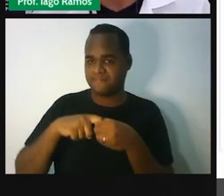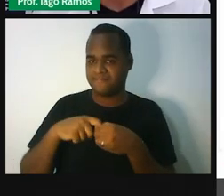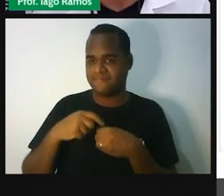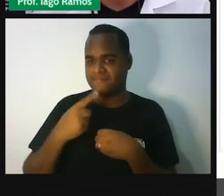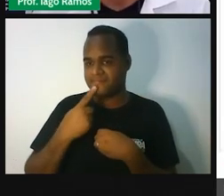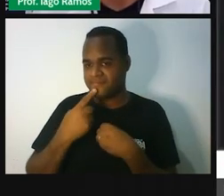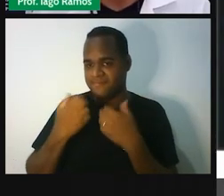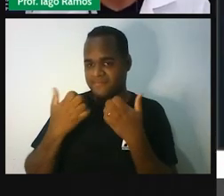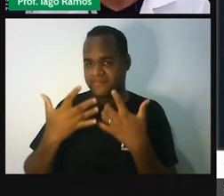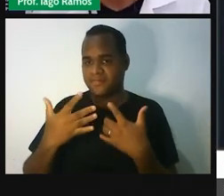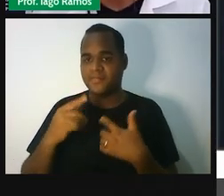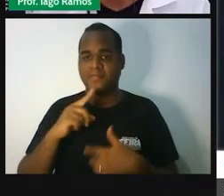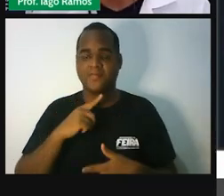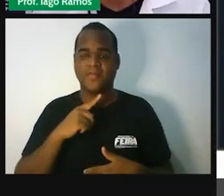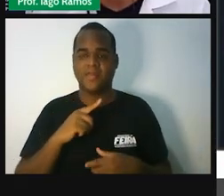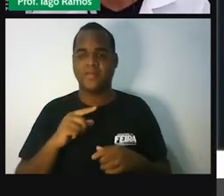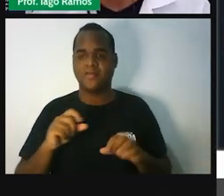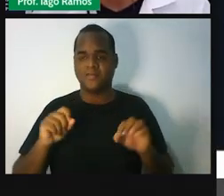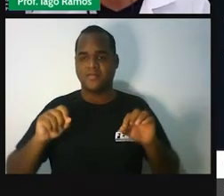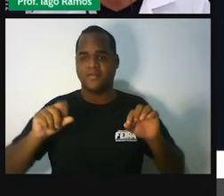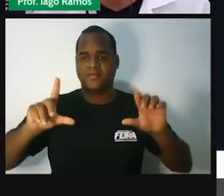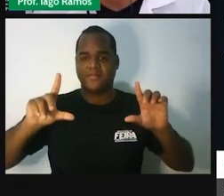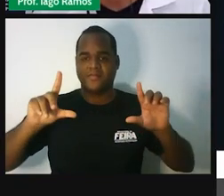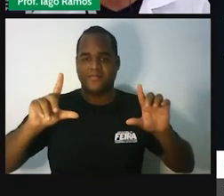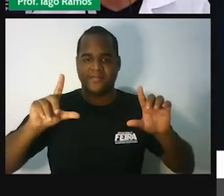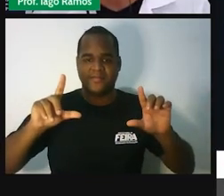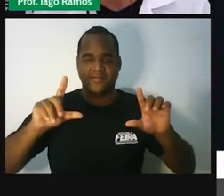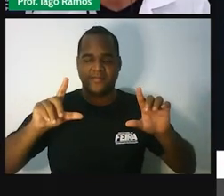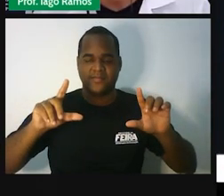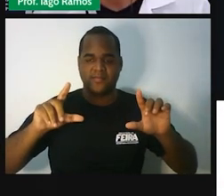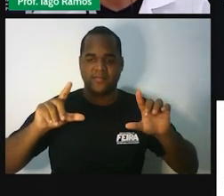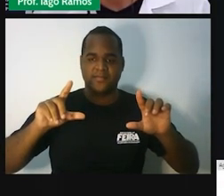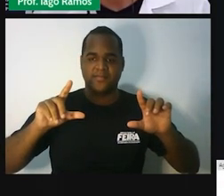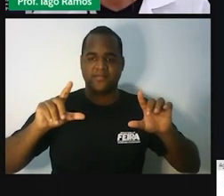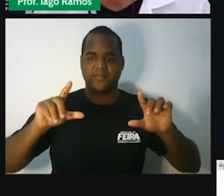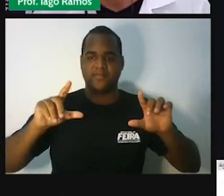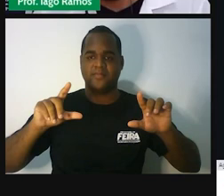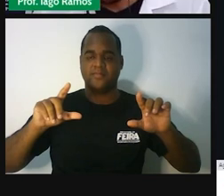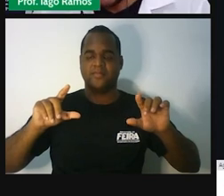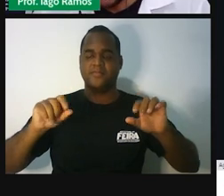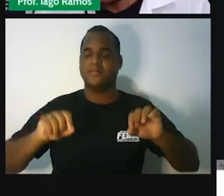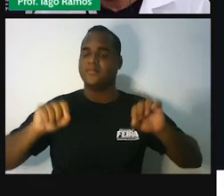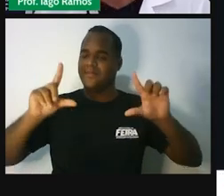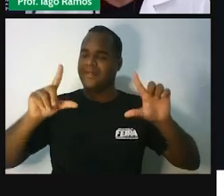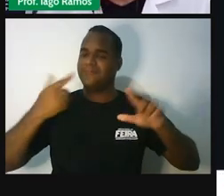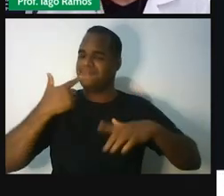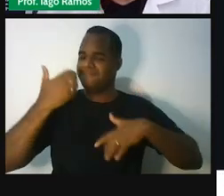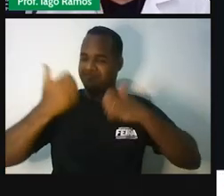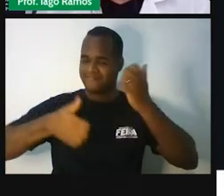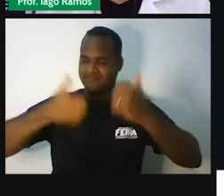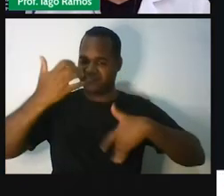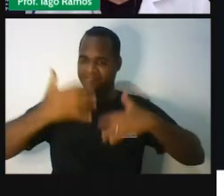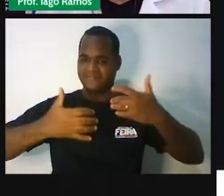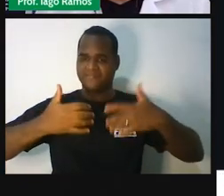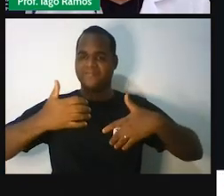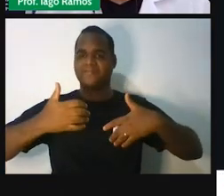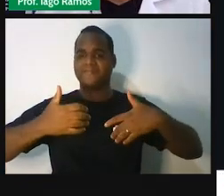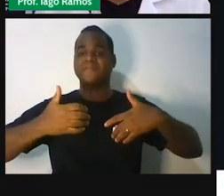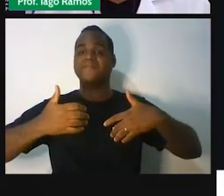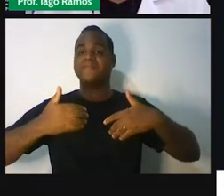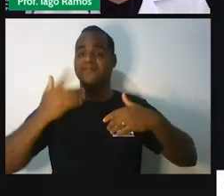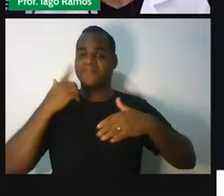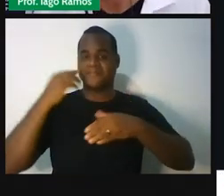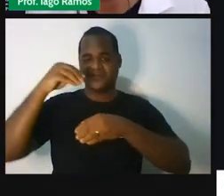Vamos voltar para essa telazinha aqui dos slides, tá bom? Porque aqui dentro,